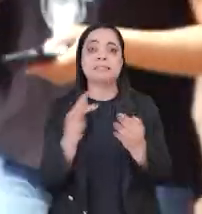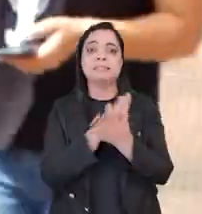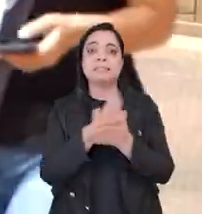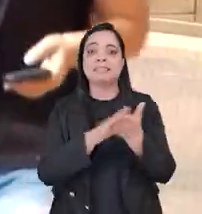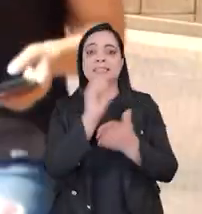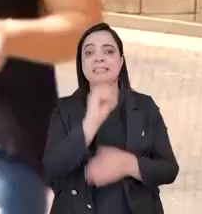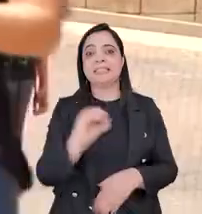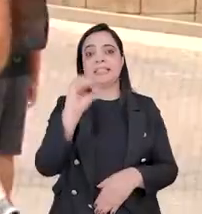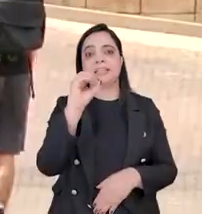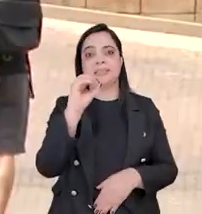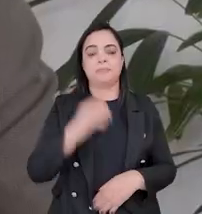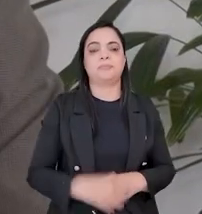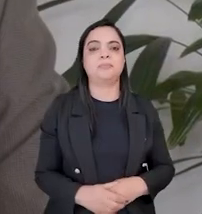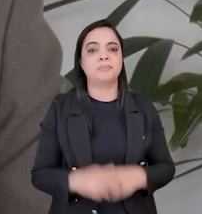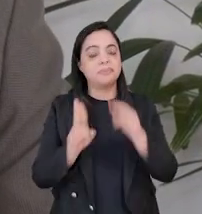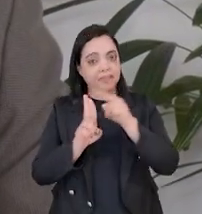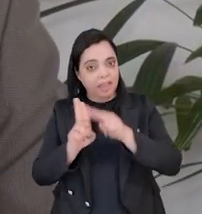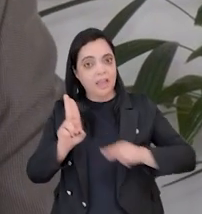bem simples nada